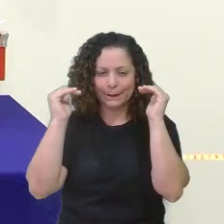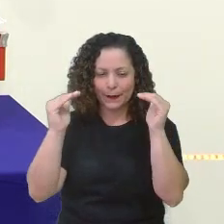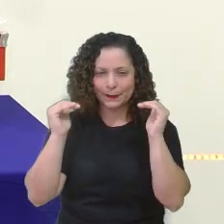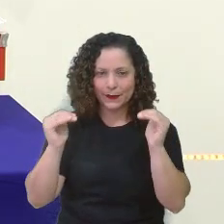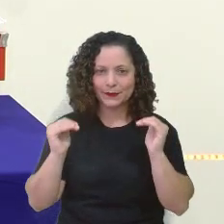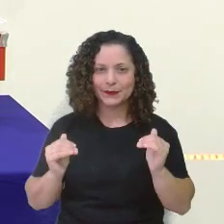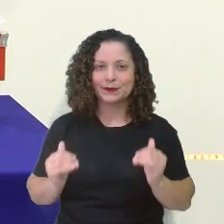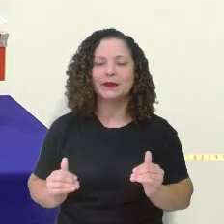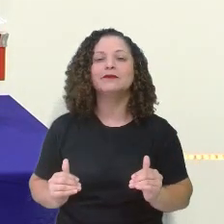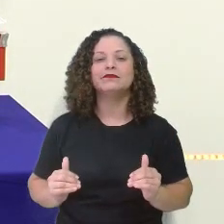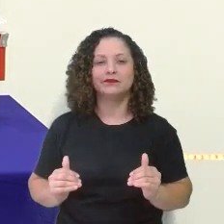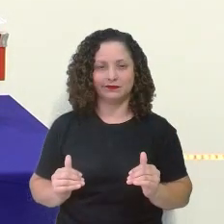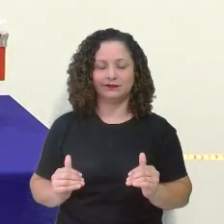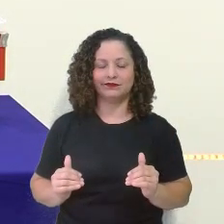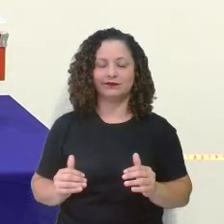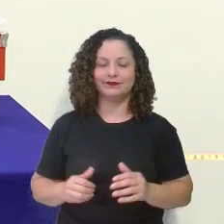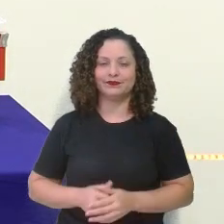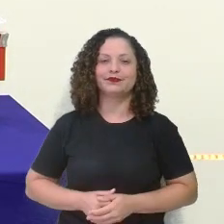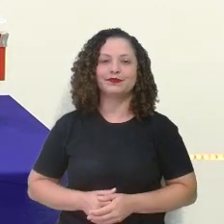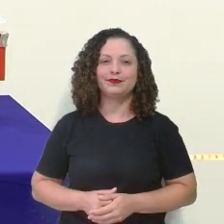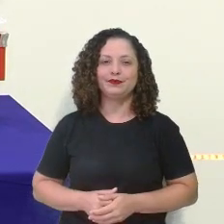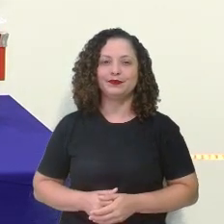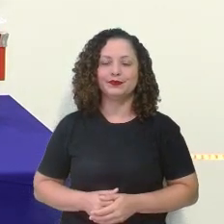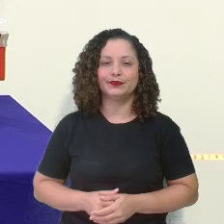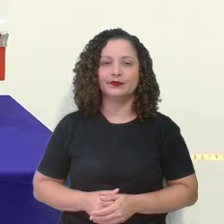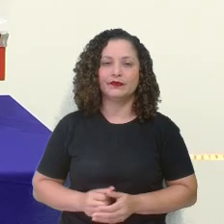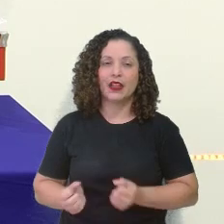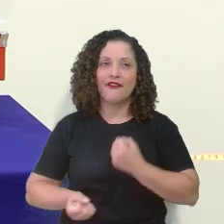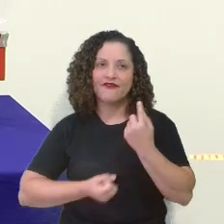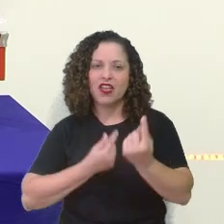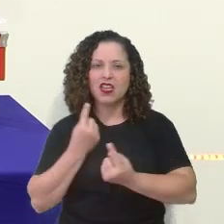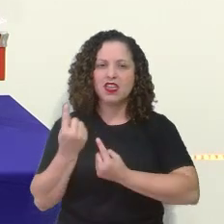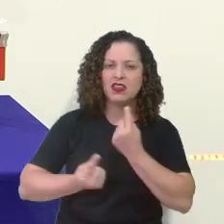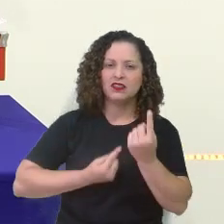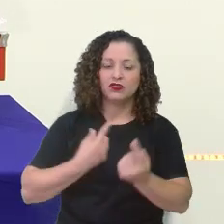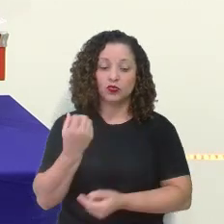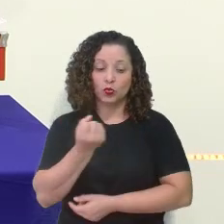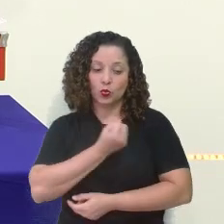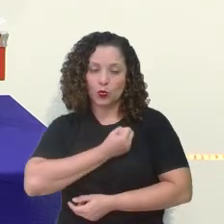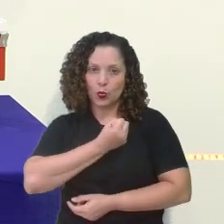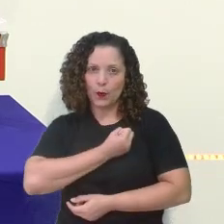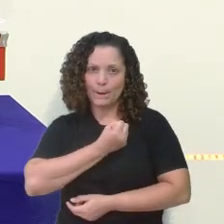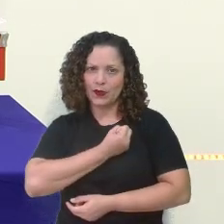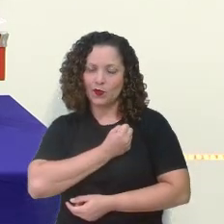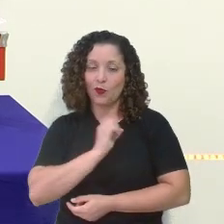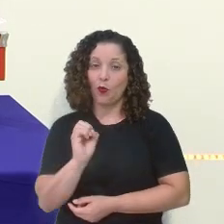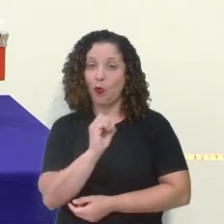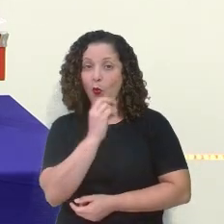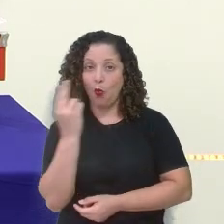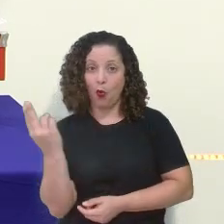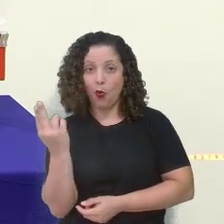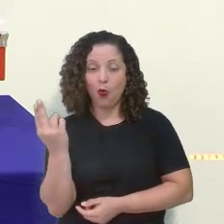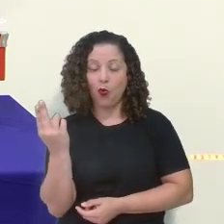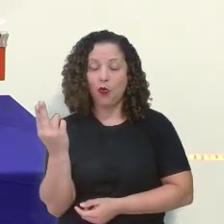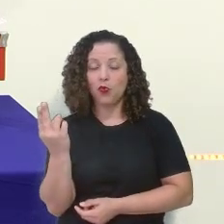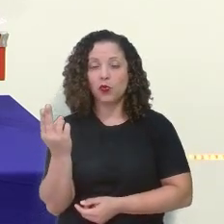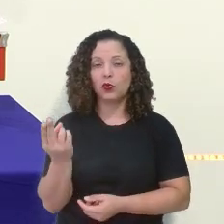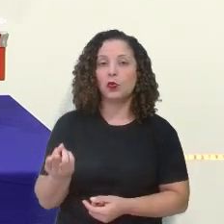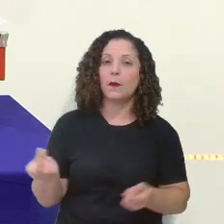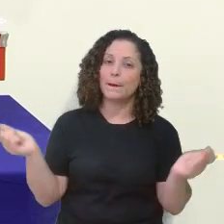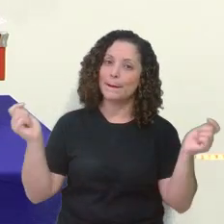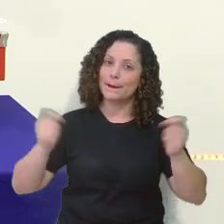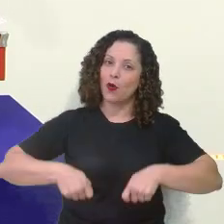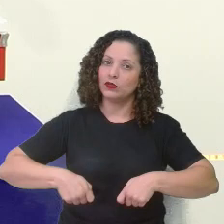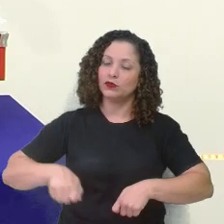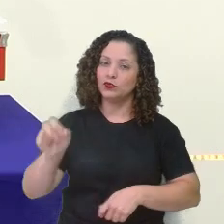lugar, seguindo a numeração, tá? Às vezes pode ser numerada ou então pode ser colocado